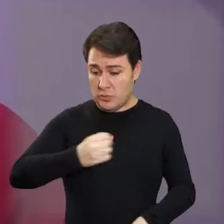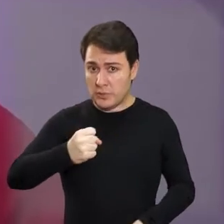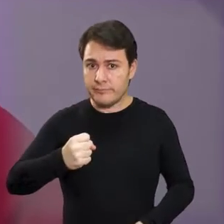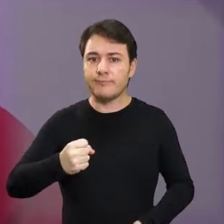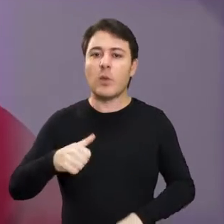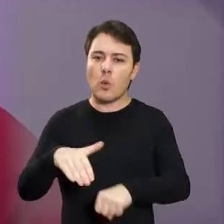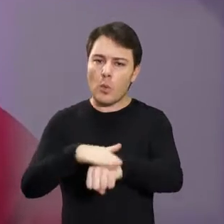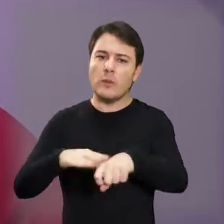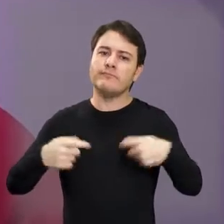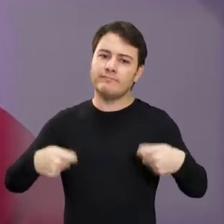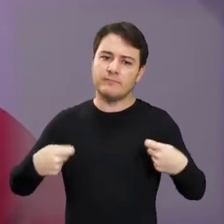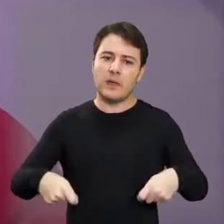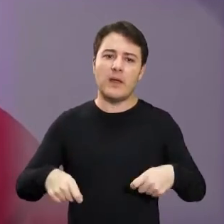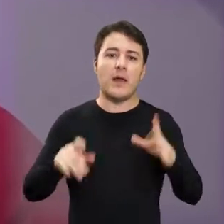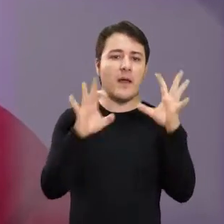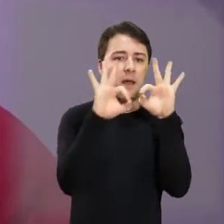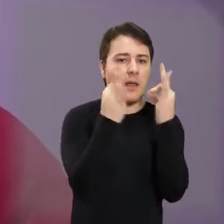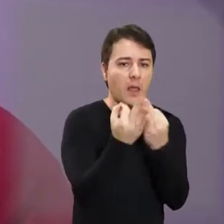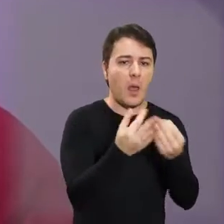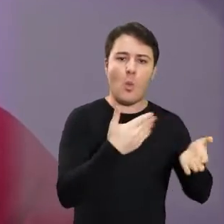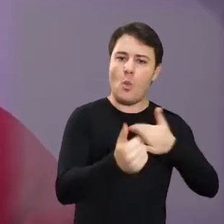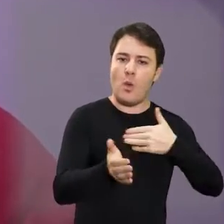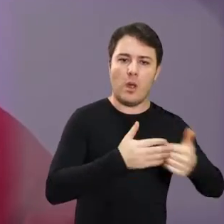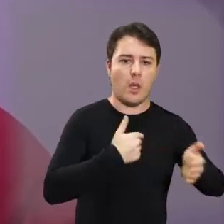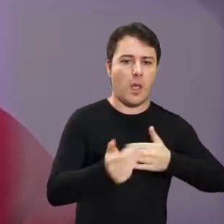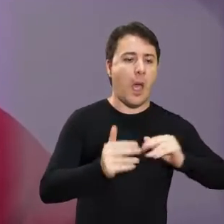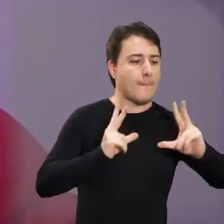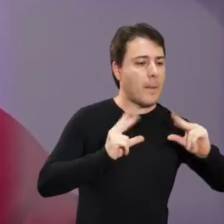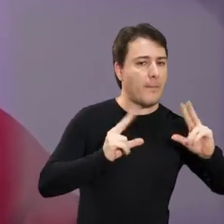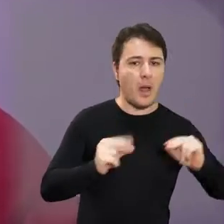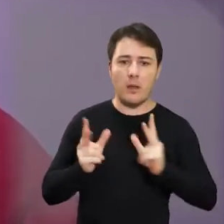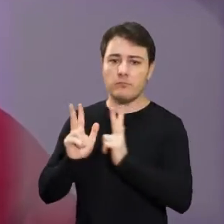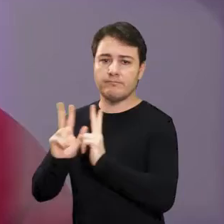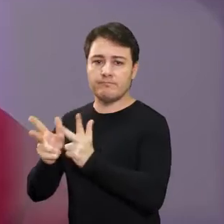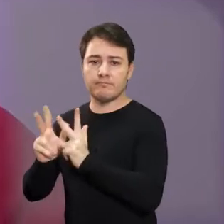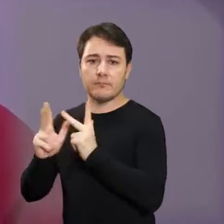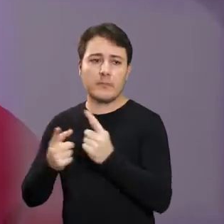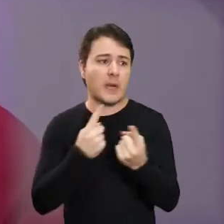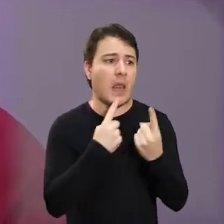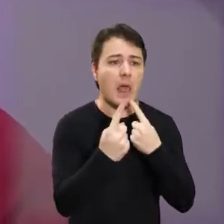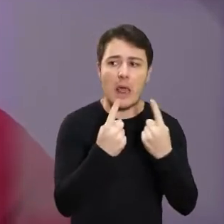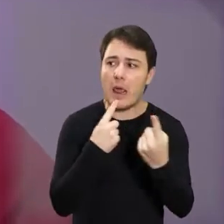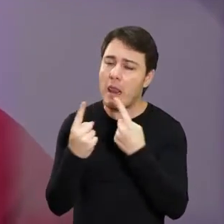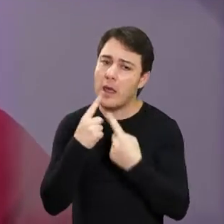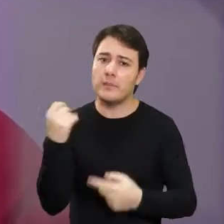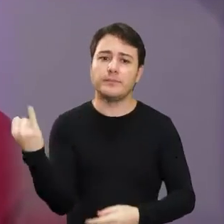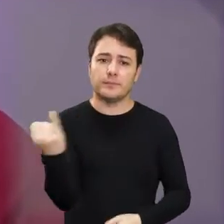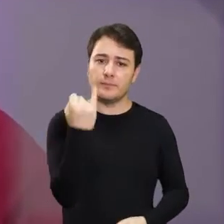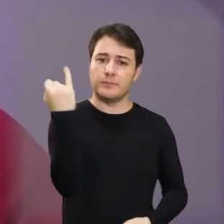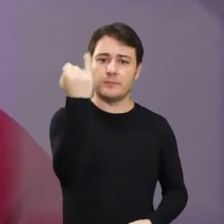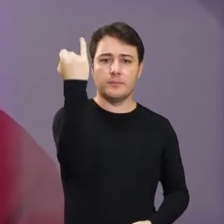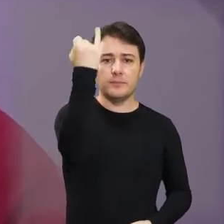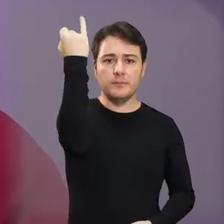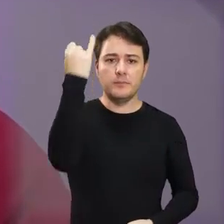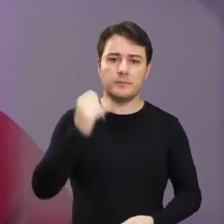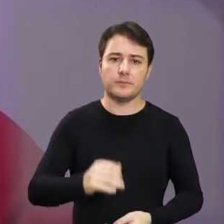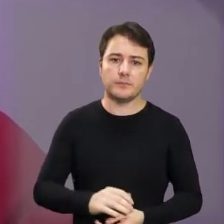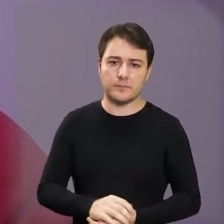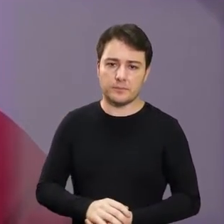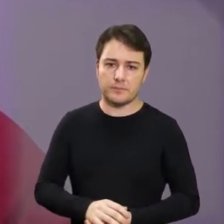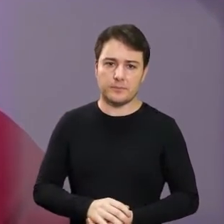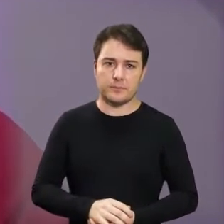só quem tem um suicida na família ou quem pensa nisso. É uma coisa importante para a gente ter em todas as famílias, esse diálogo, essa